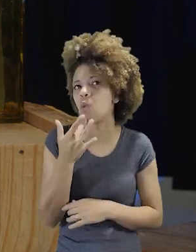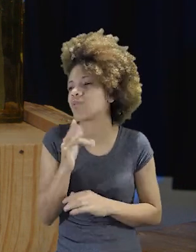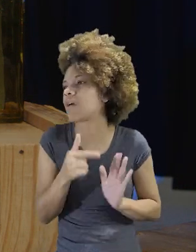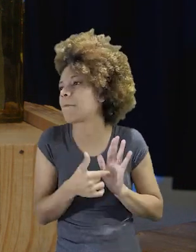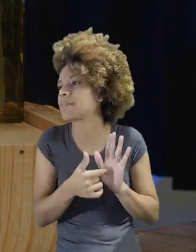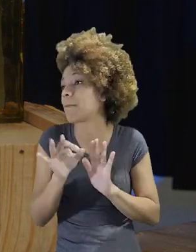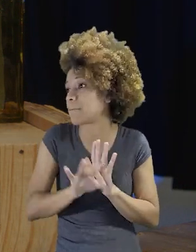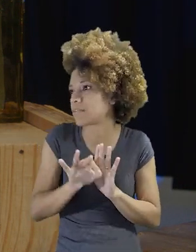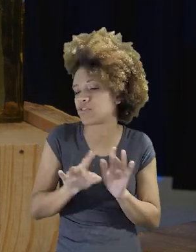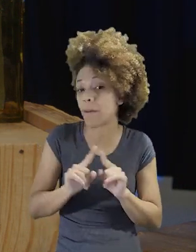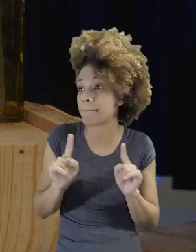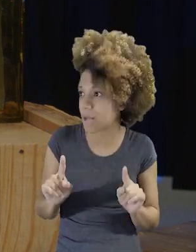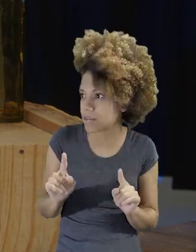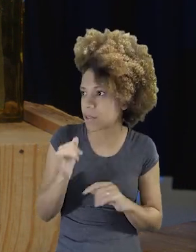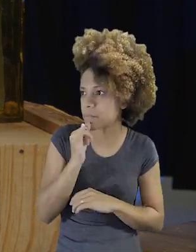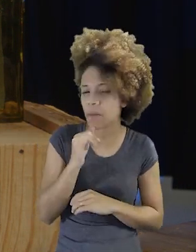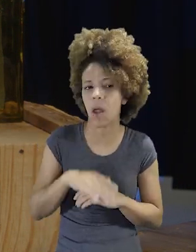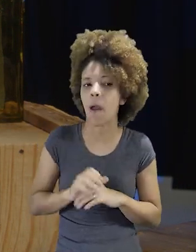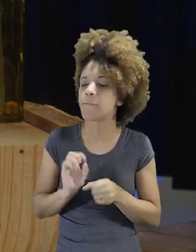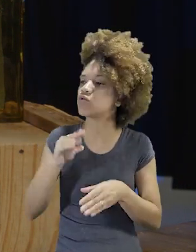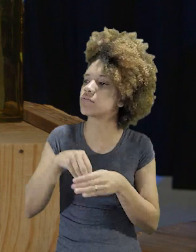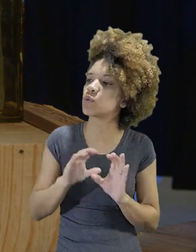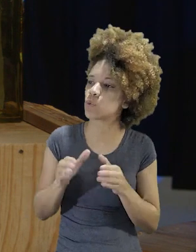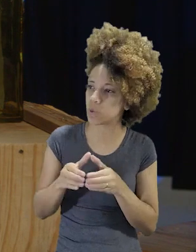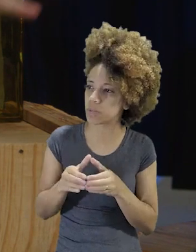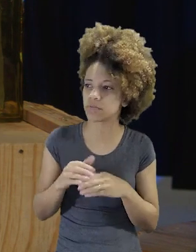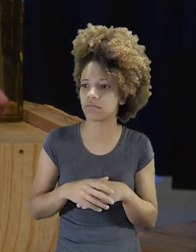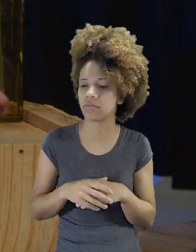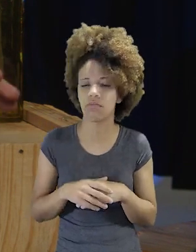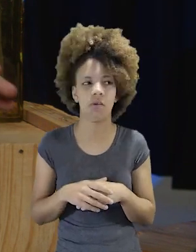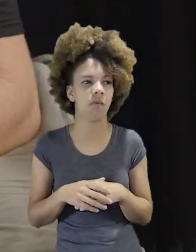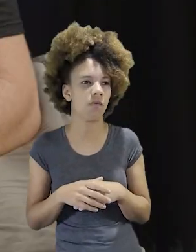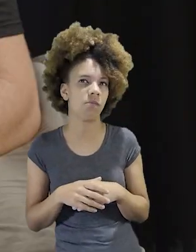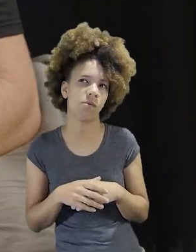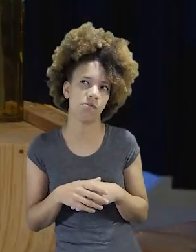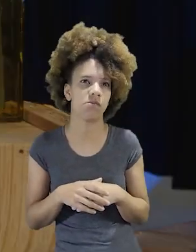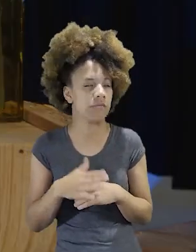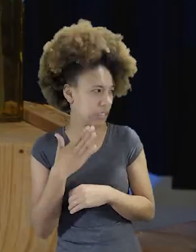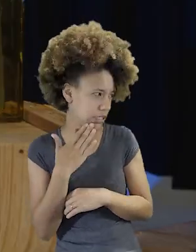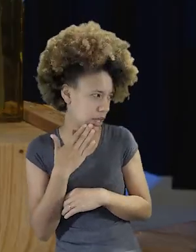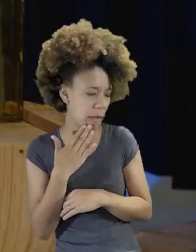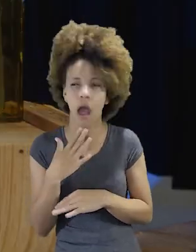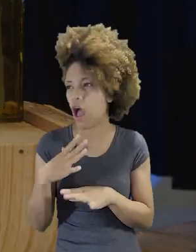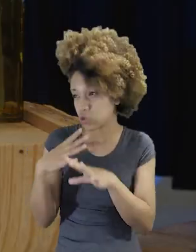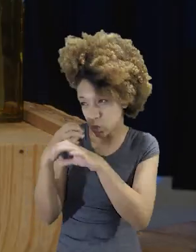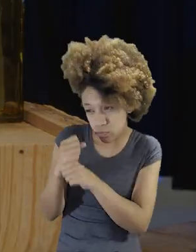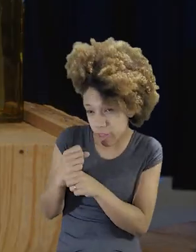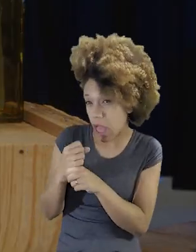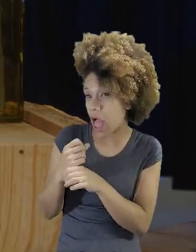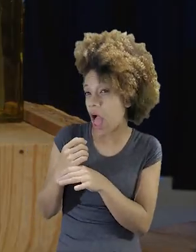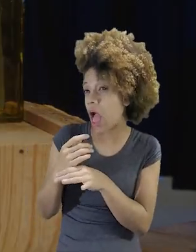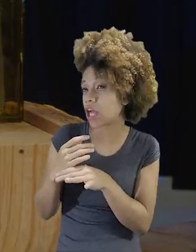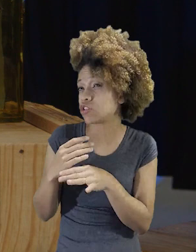eu não sei apontar a porcentagem Mas poderia estar dentro desse grupo sabe